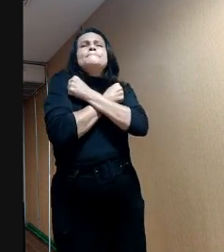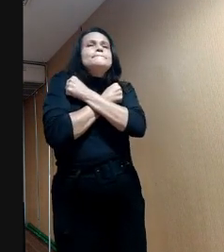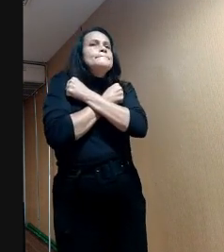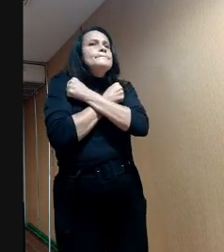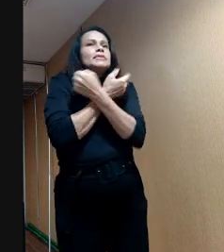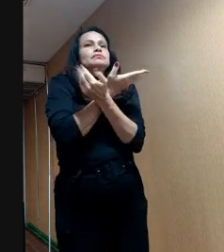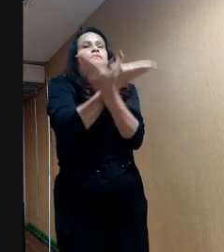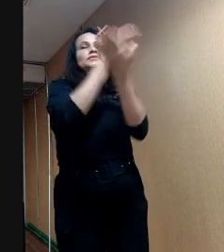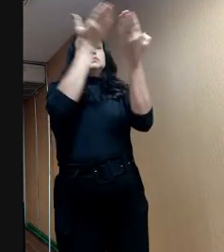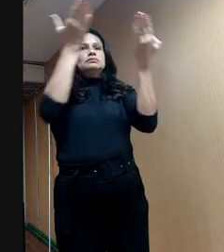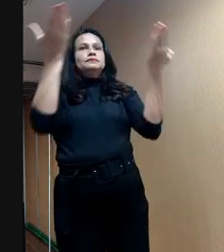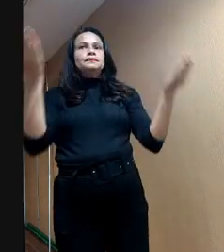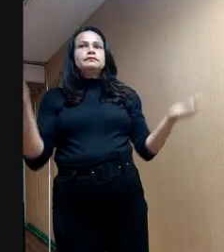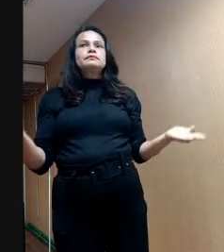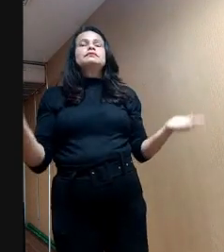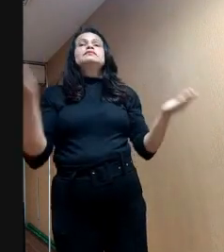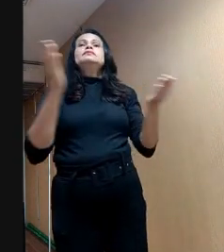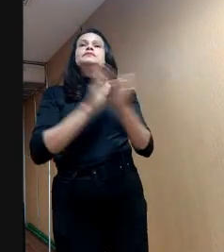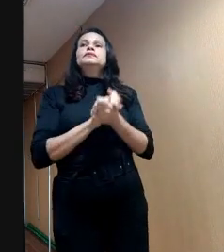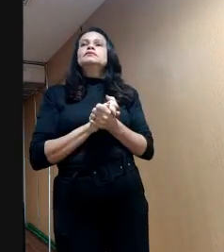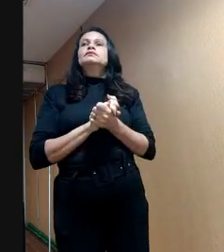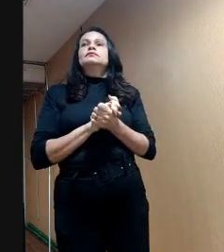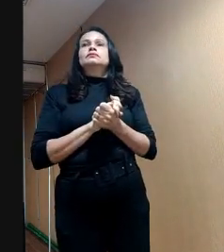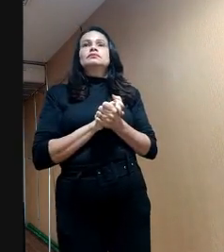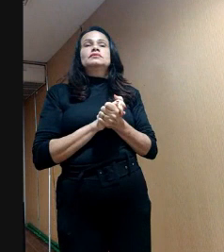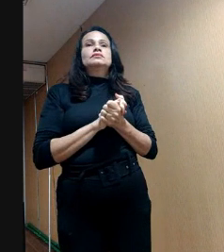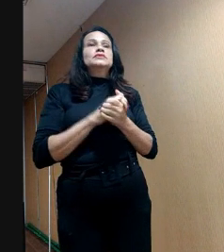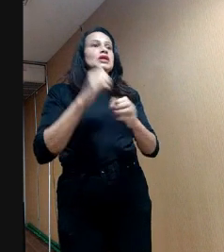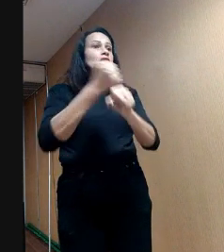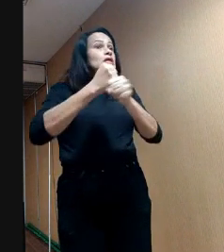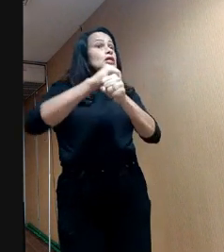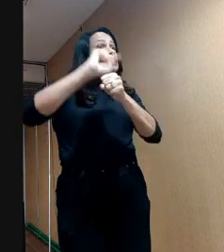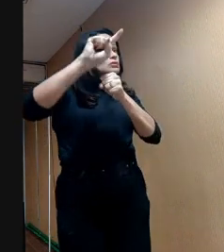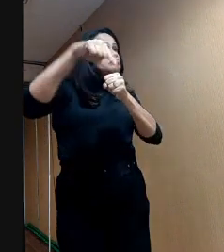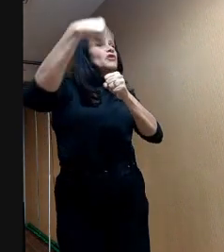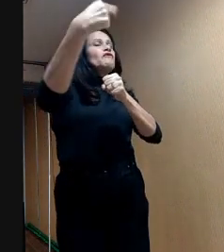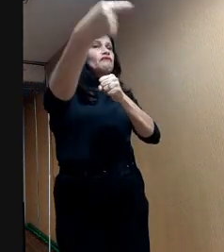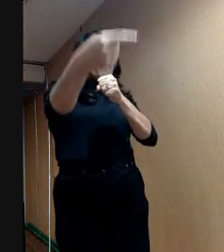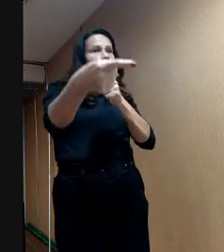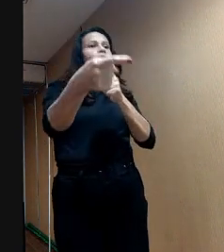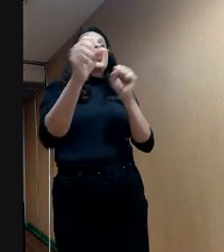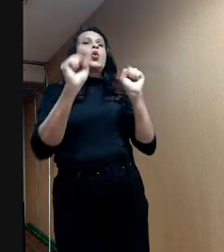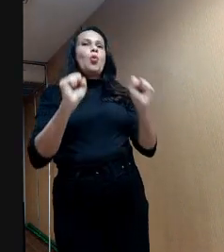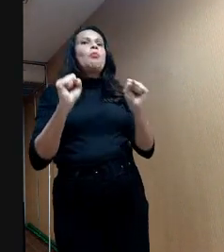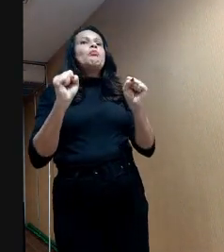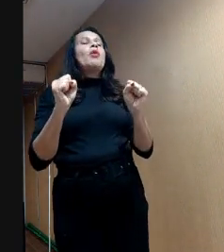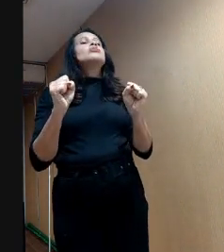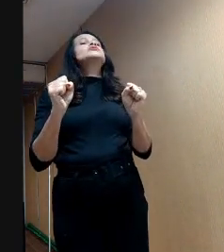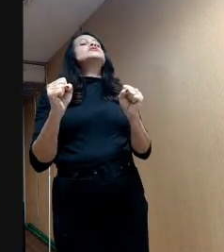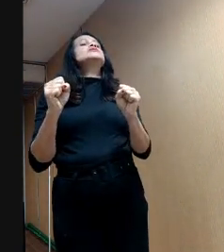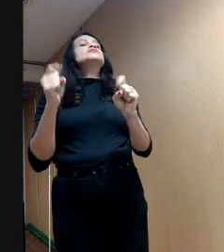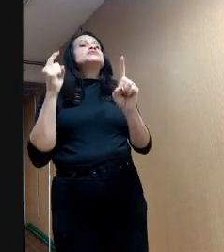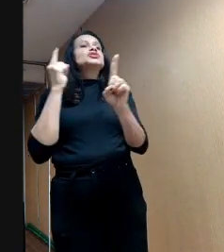próxima oportunidade. Espero que na próxima possa estar presencialmente aí com vocês. Grande abraço, gente.